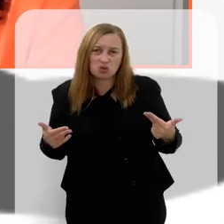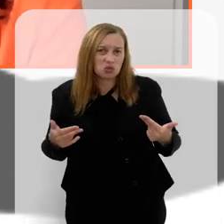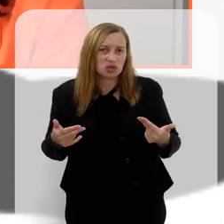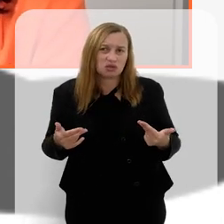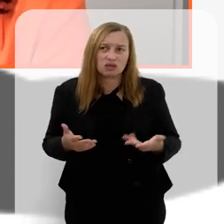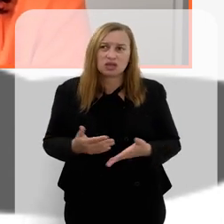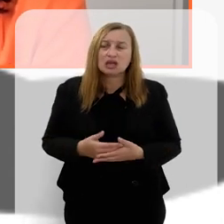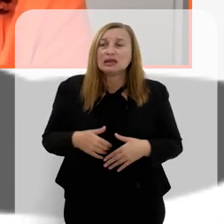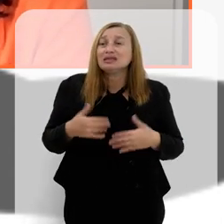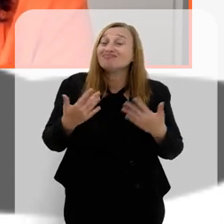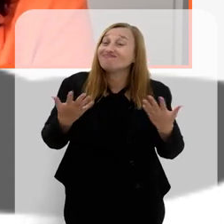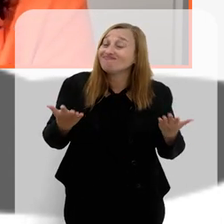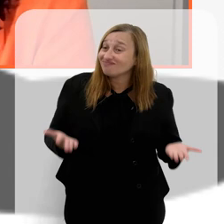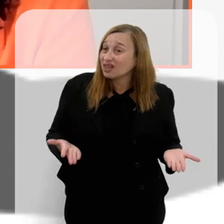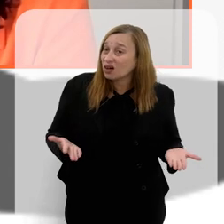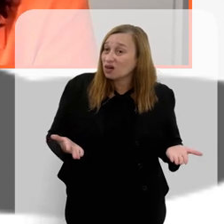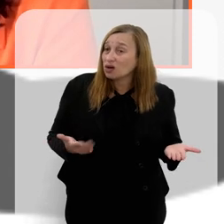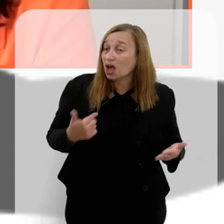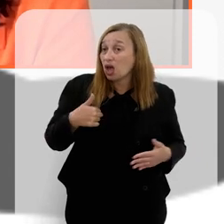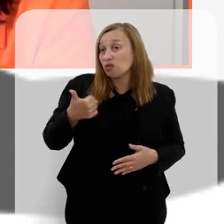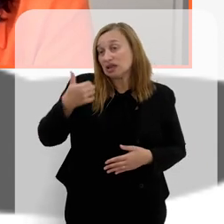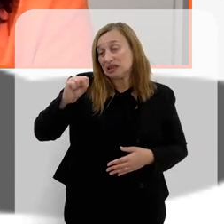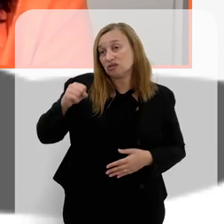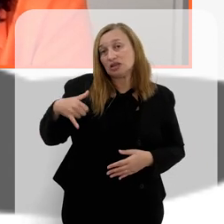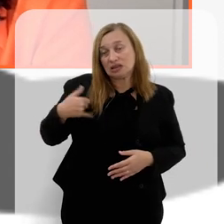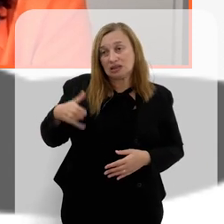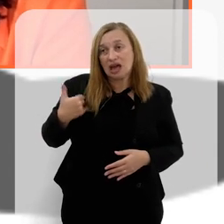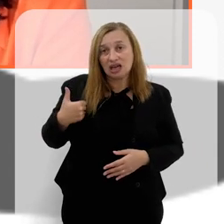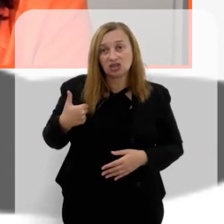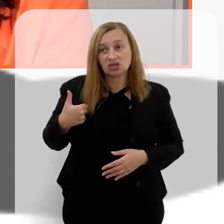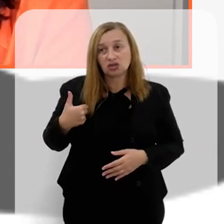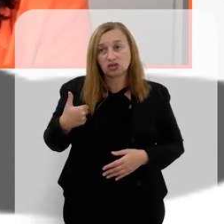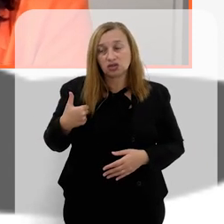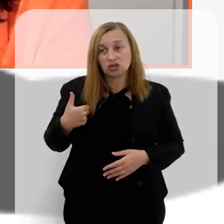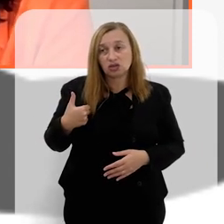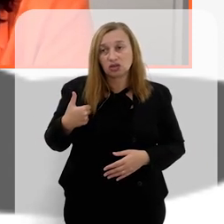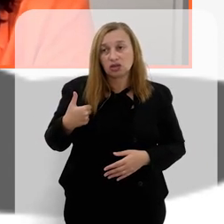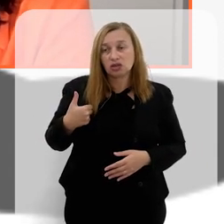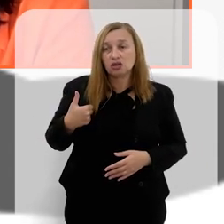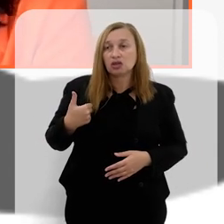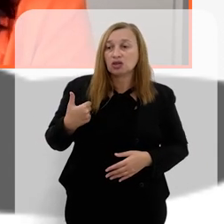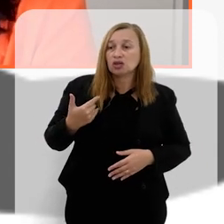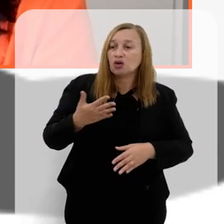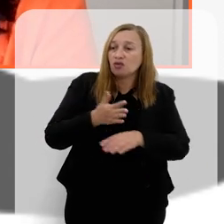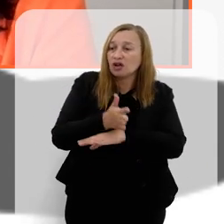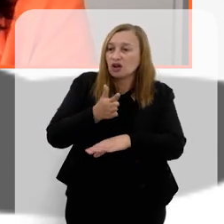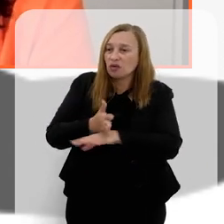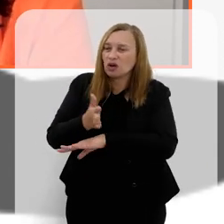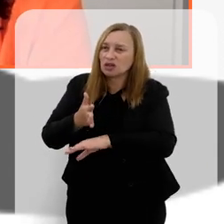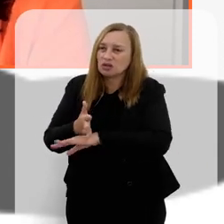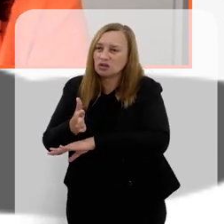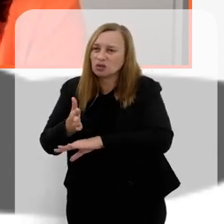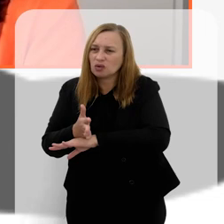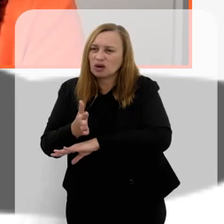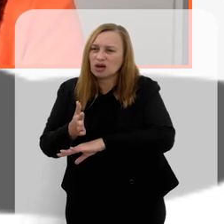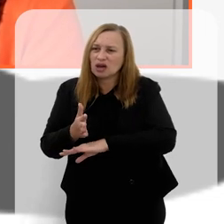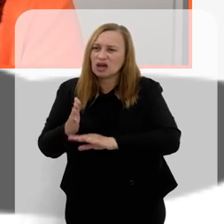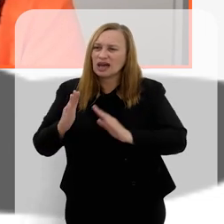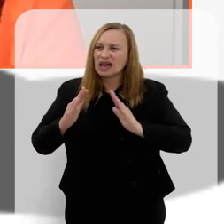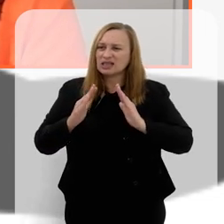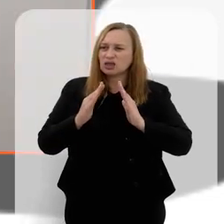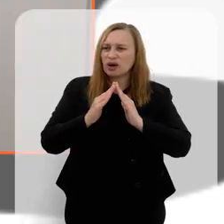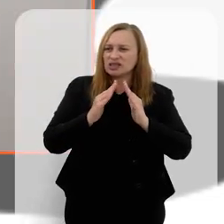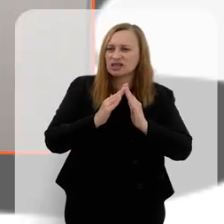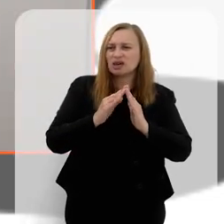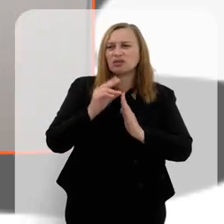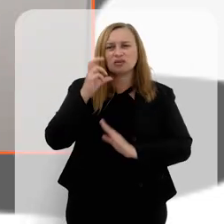coisas, sabe? Então, assim, desde os 18 anos de idade, que eu frequento orfanatos, que eu frequento